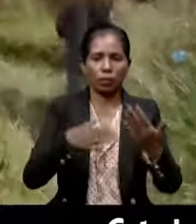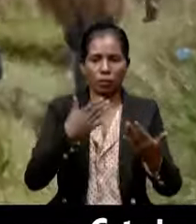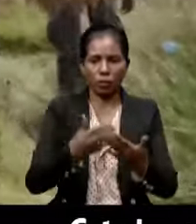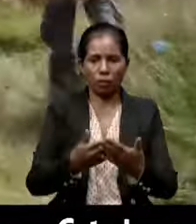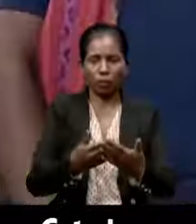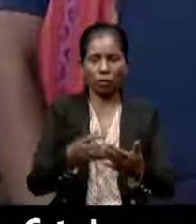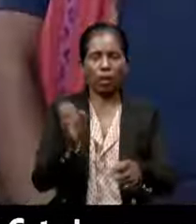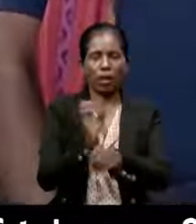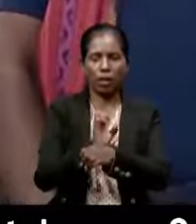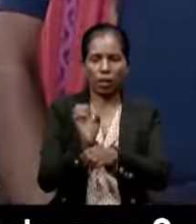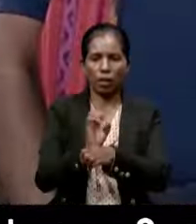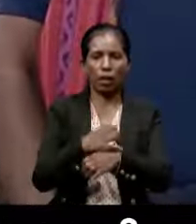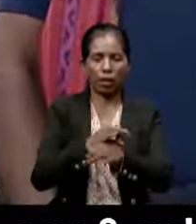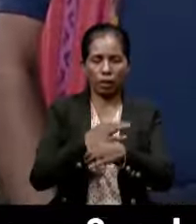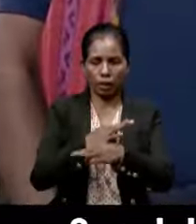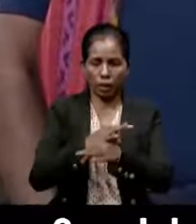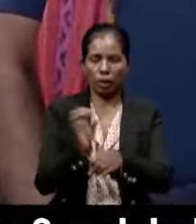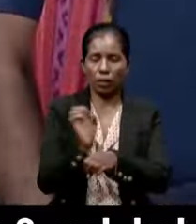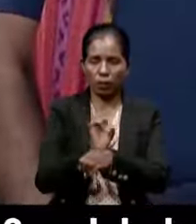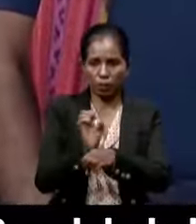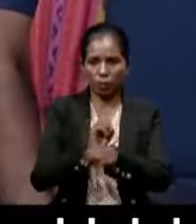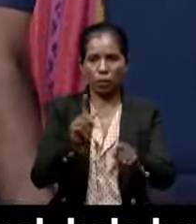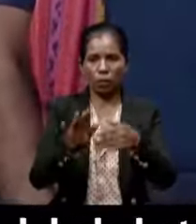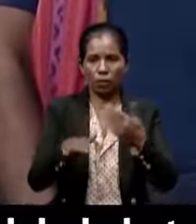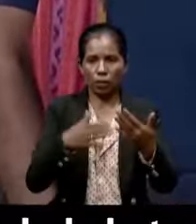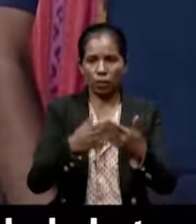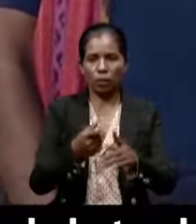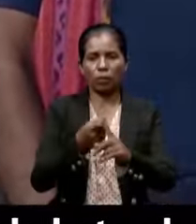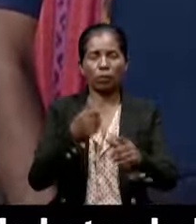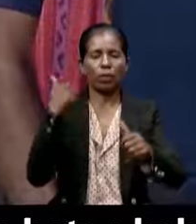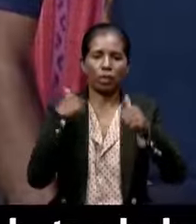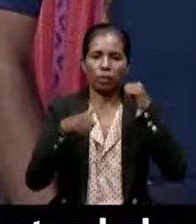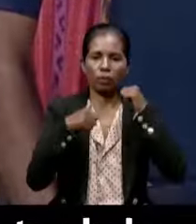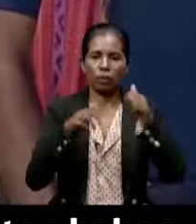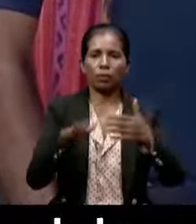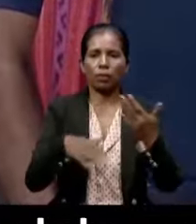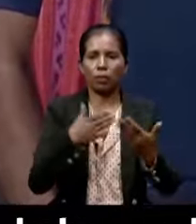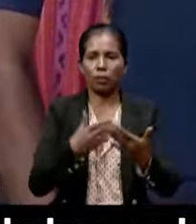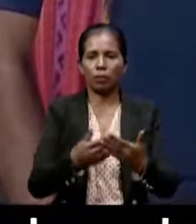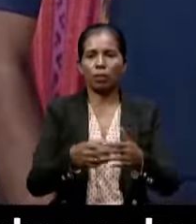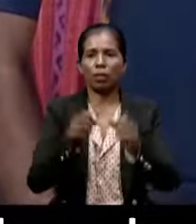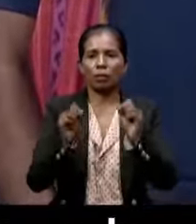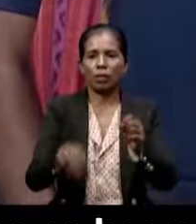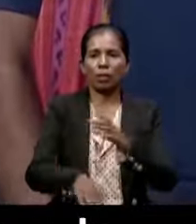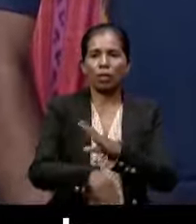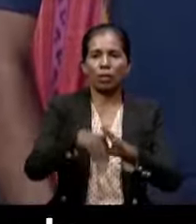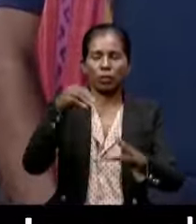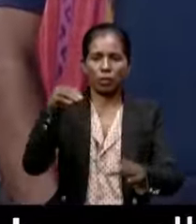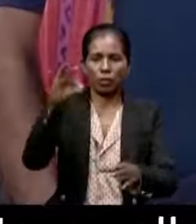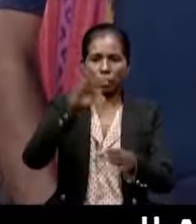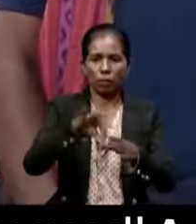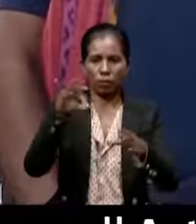kadia ekonomi povunia a lihusi aktividadi hanesane bele hasa eninia